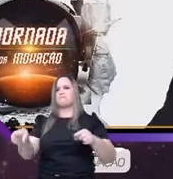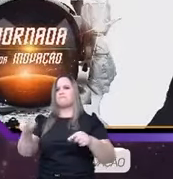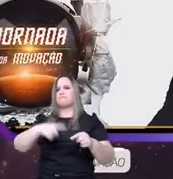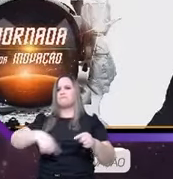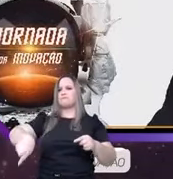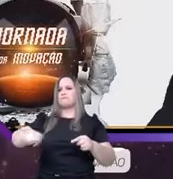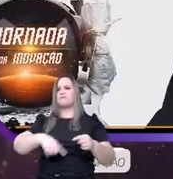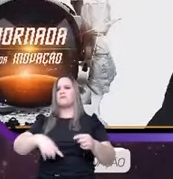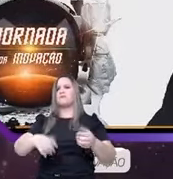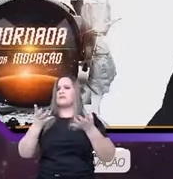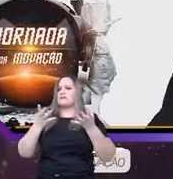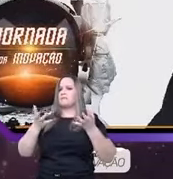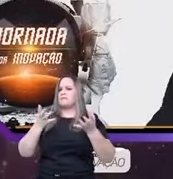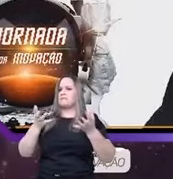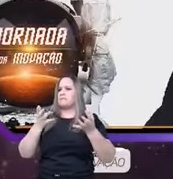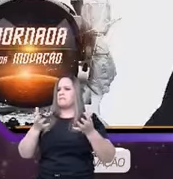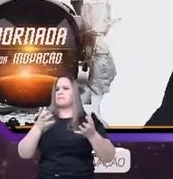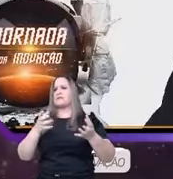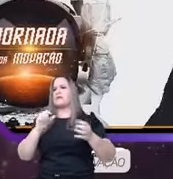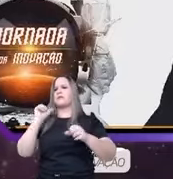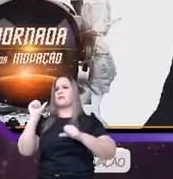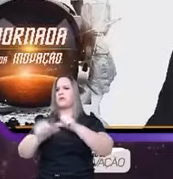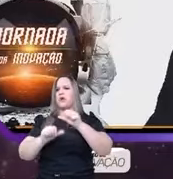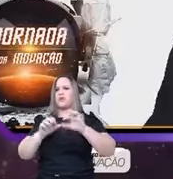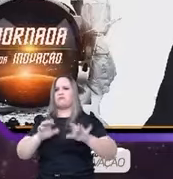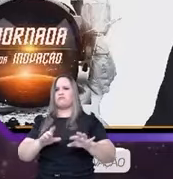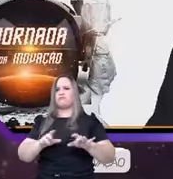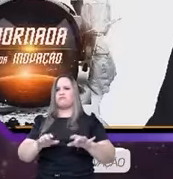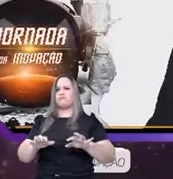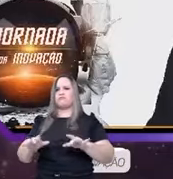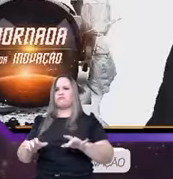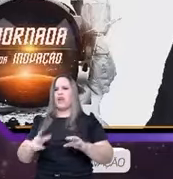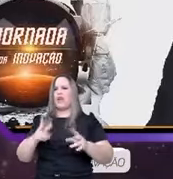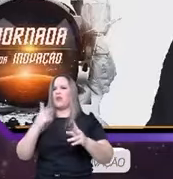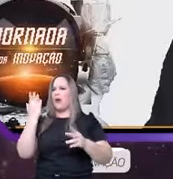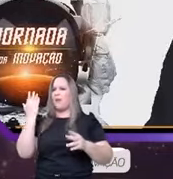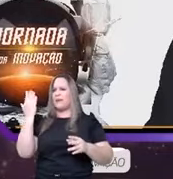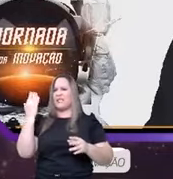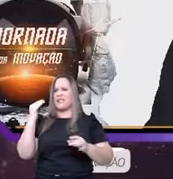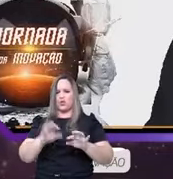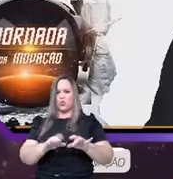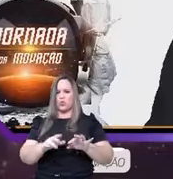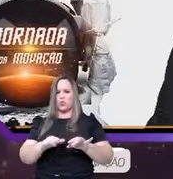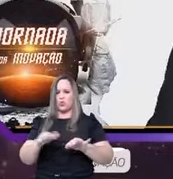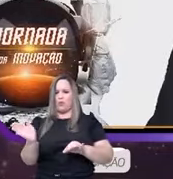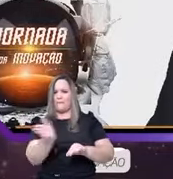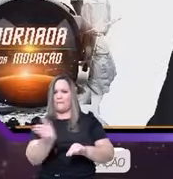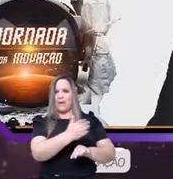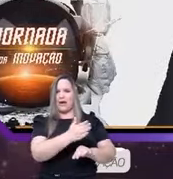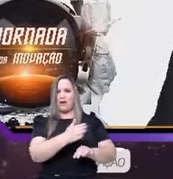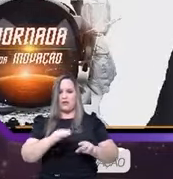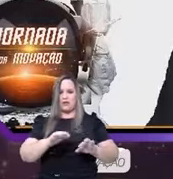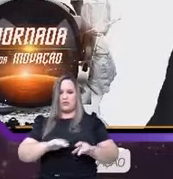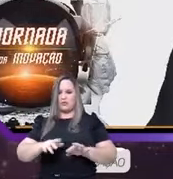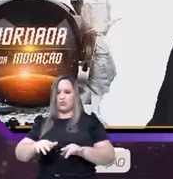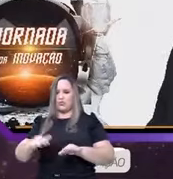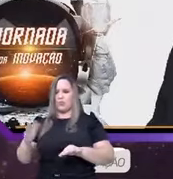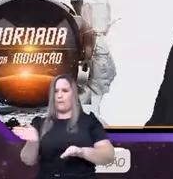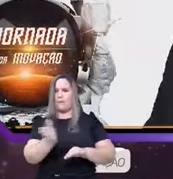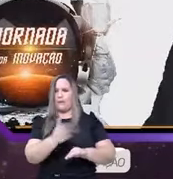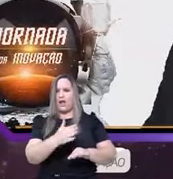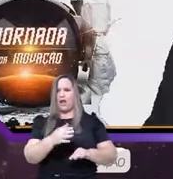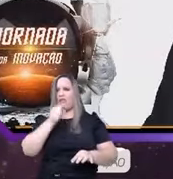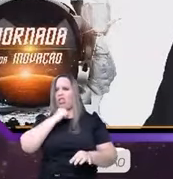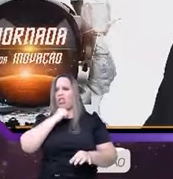quero a volta do lápis nem da máquina de escrever. O que não desejo é que o direito se transforme em algoritmos. Aonde fica o